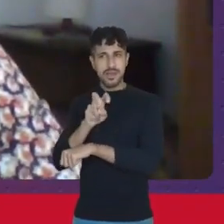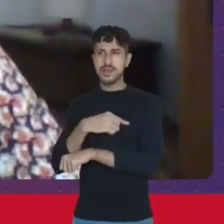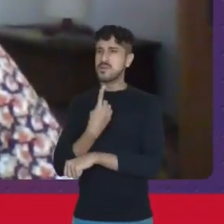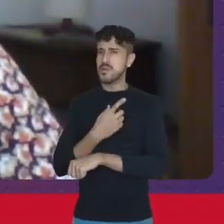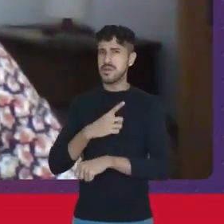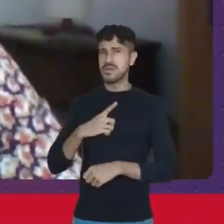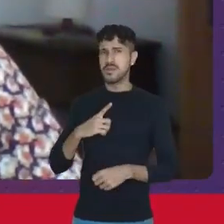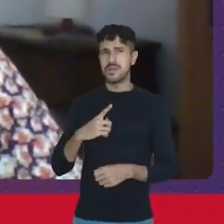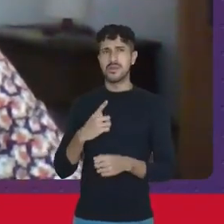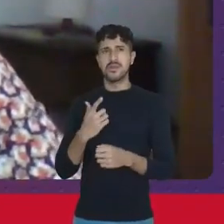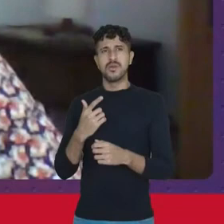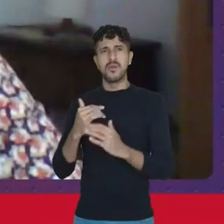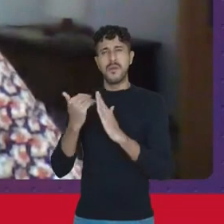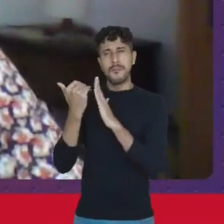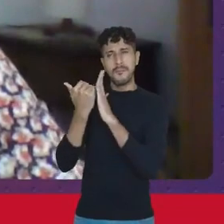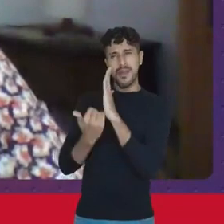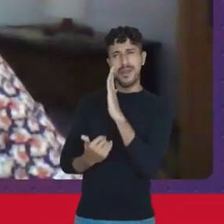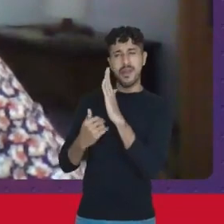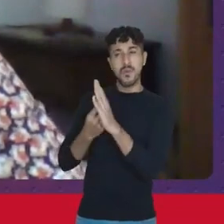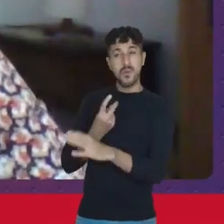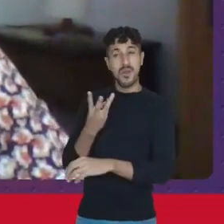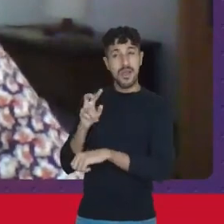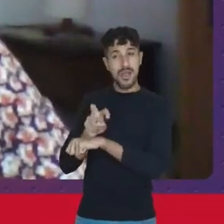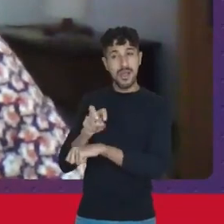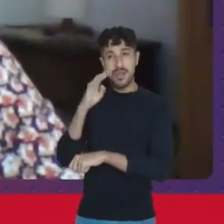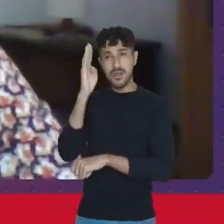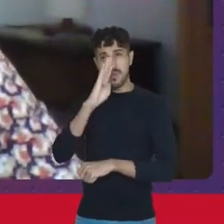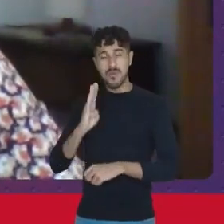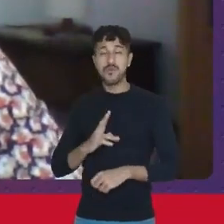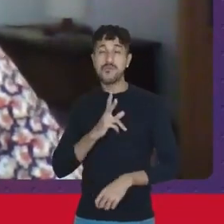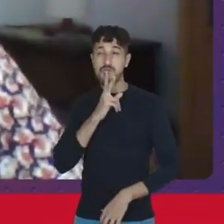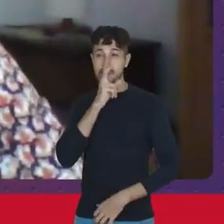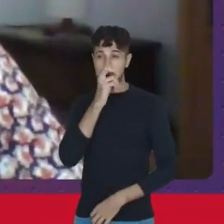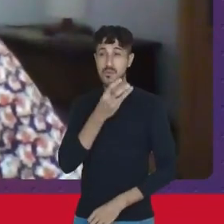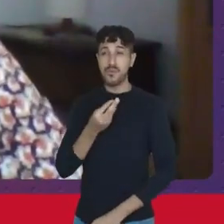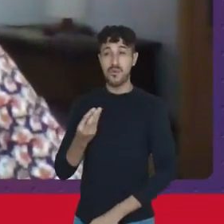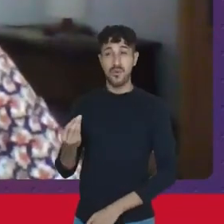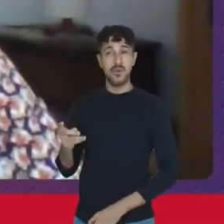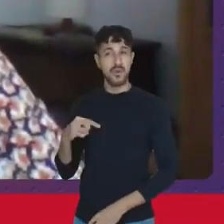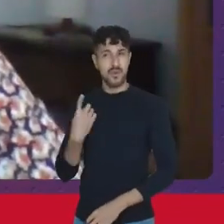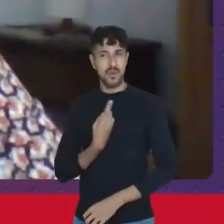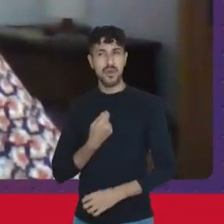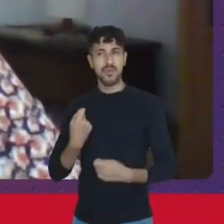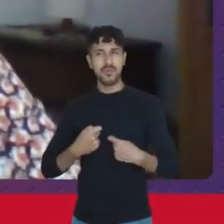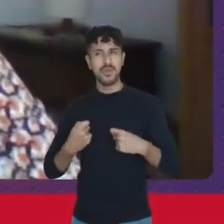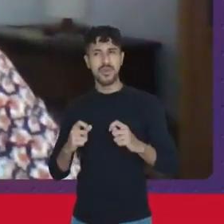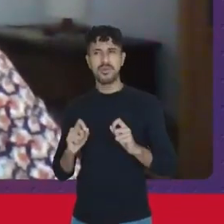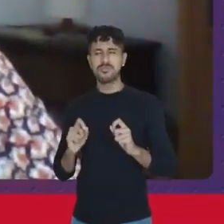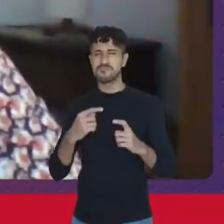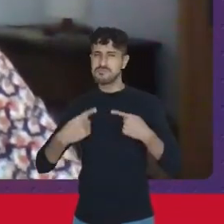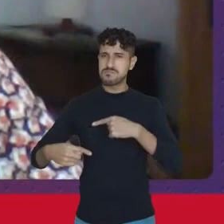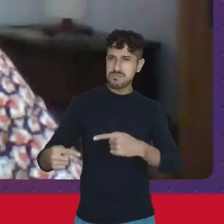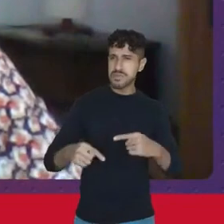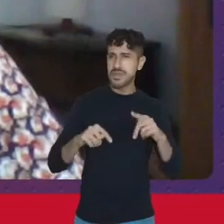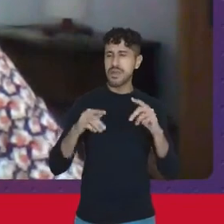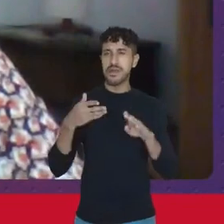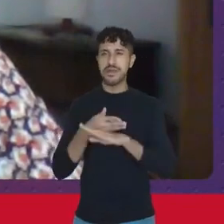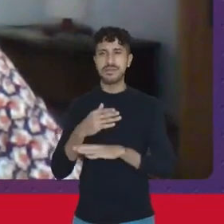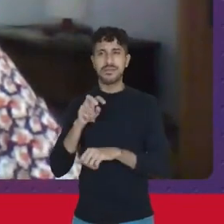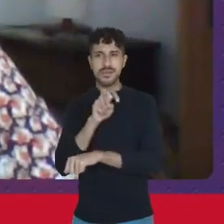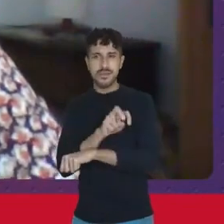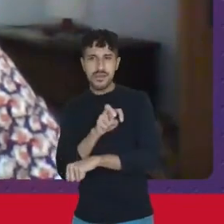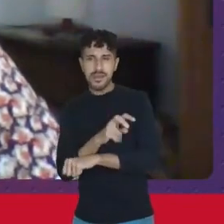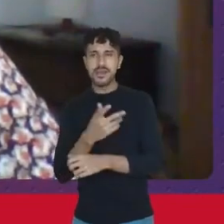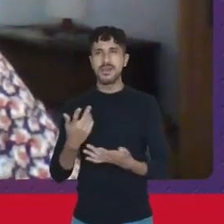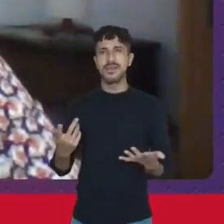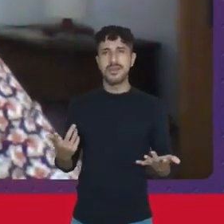temos um déficit de creches no Brasil gigantesco. Nós precisamos discutir o acesso a